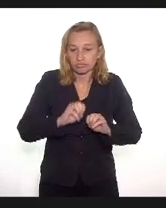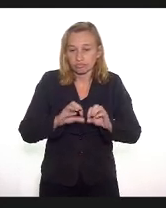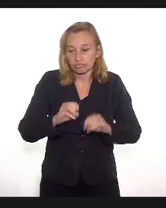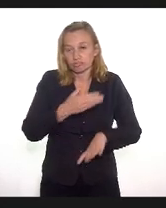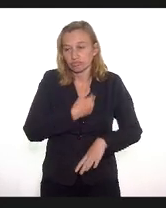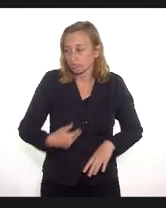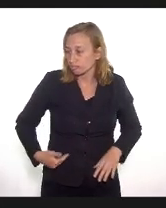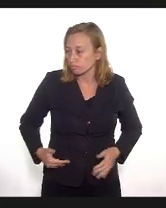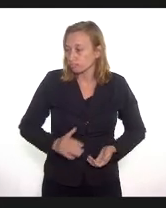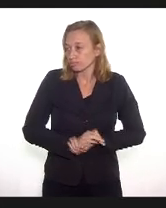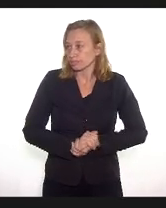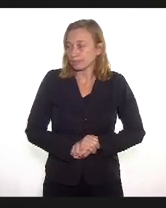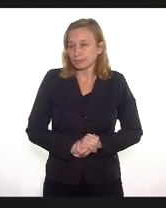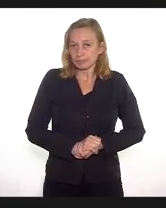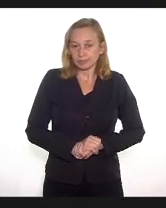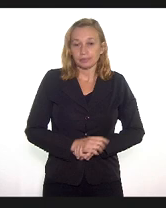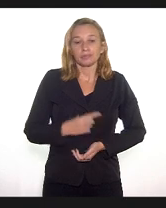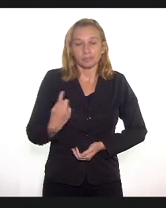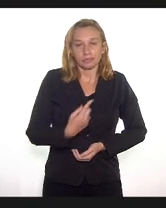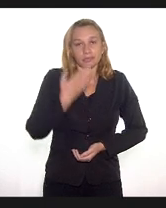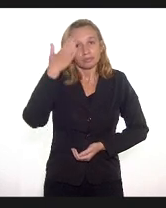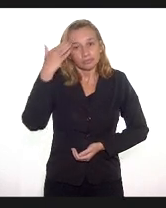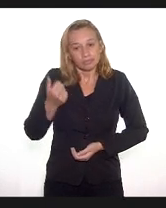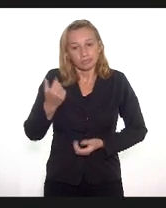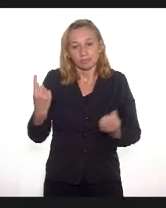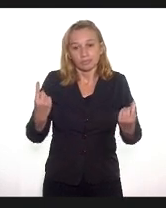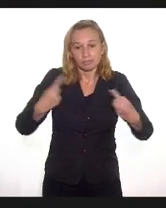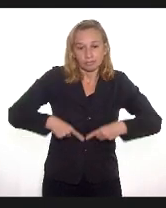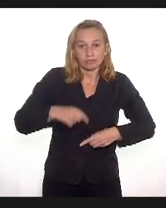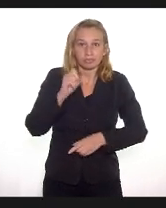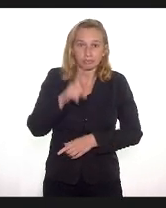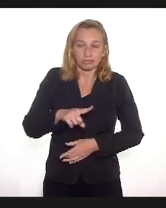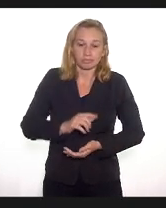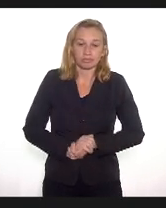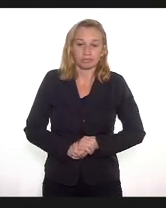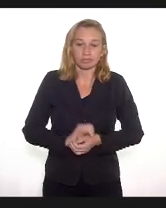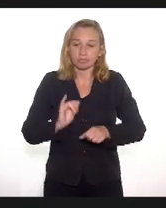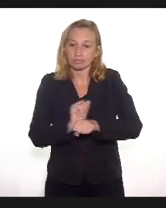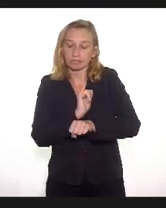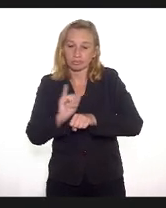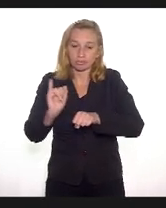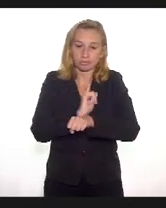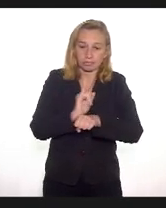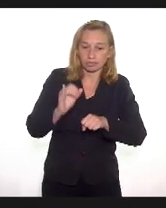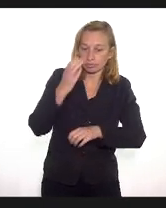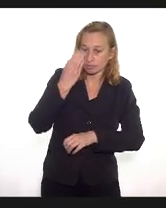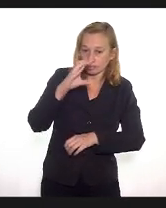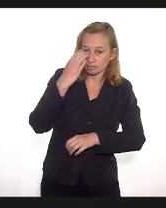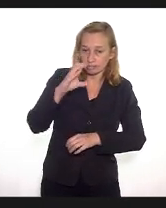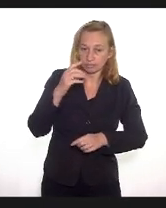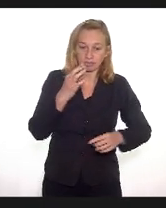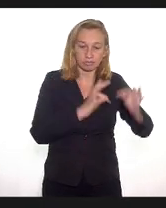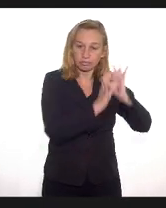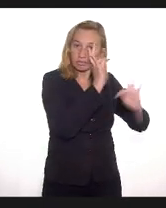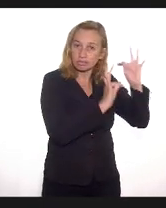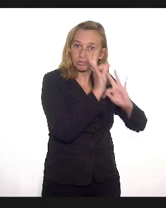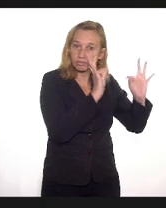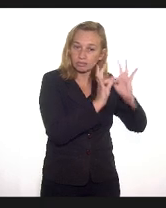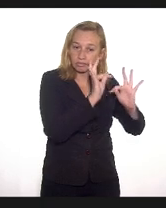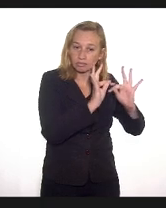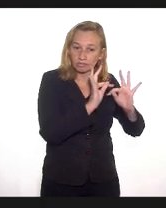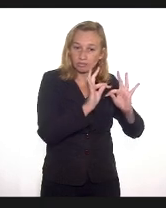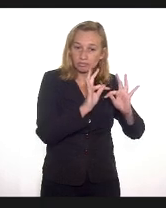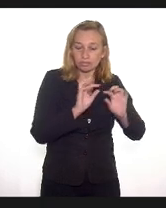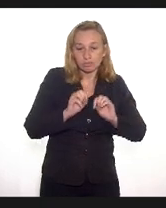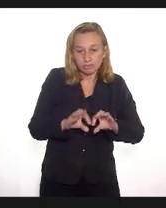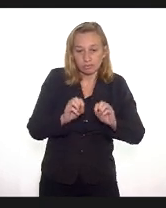pública e nós sabemos do desafio que é articular ciência, tecnologia, educação pública